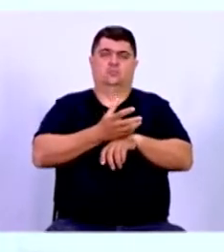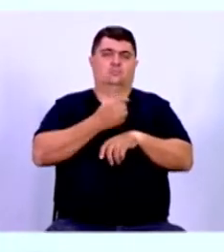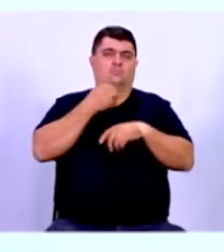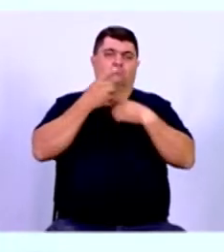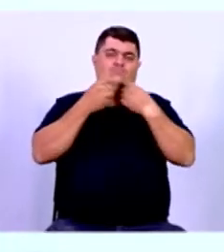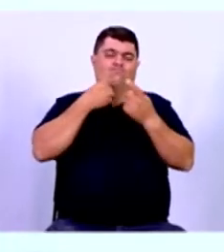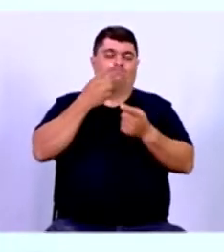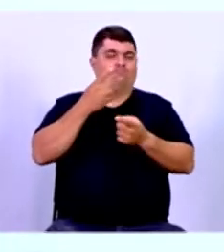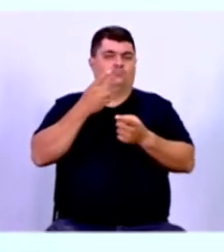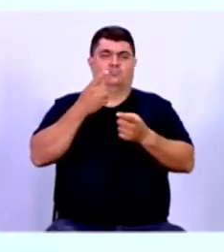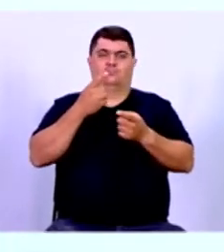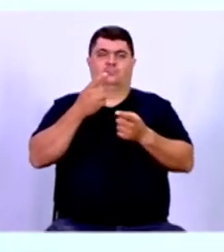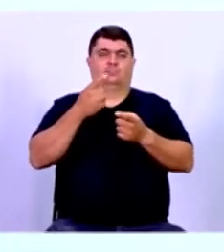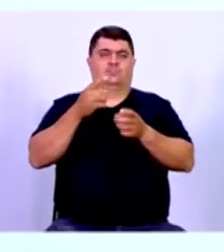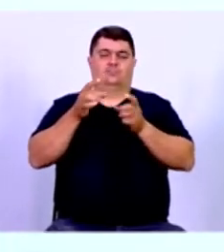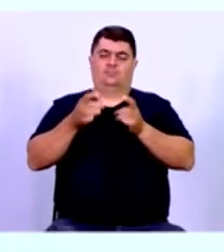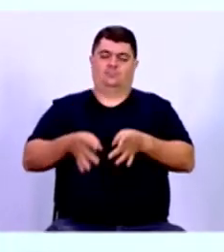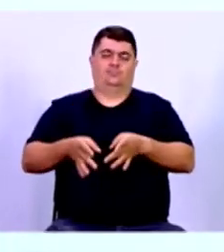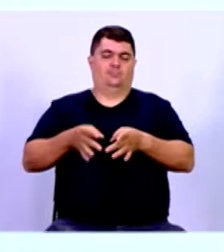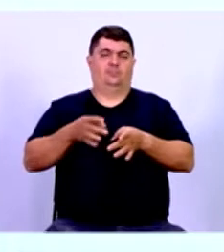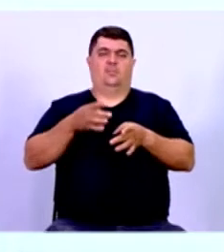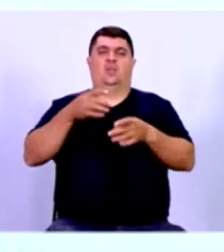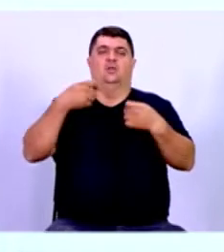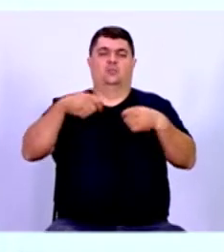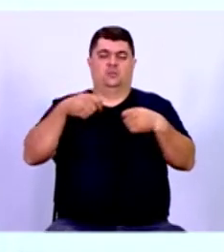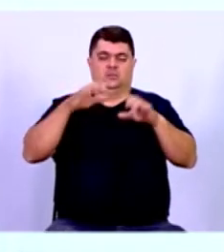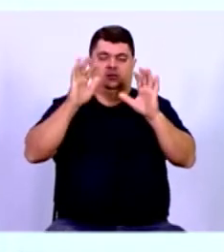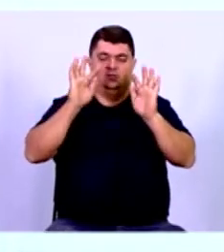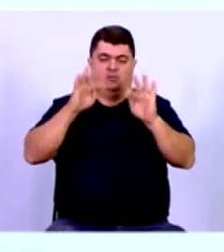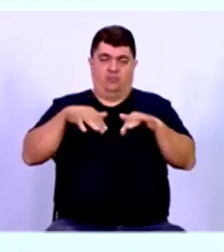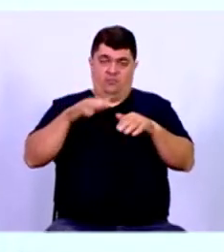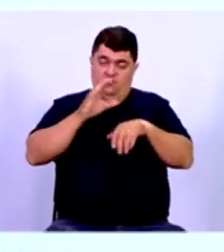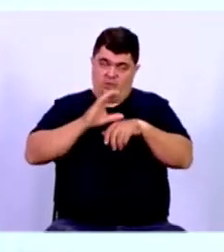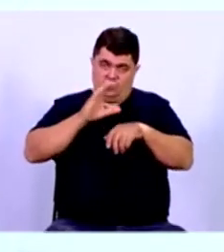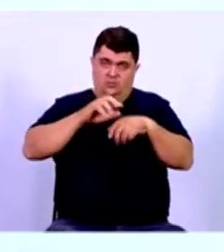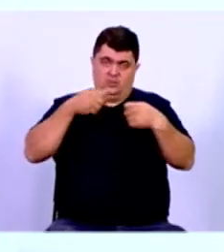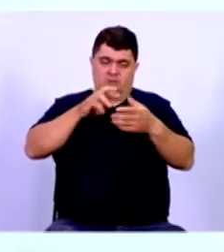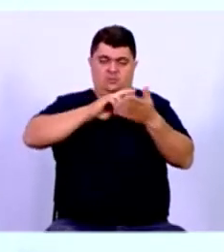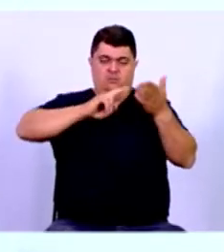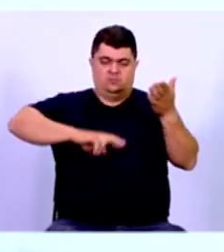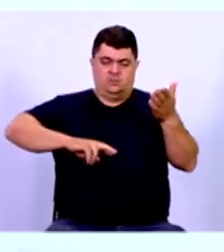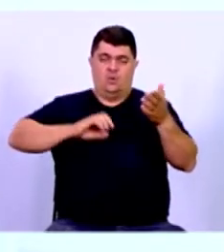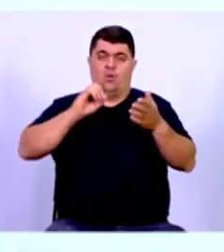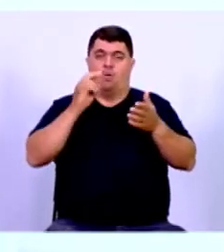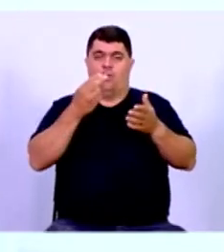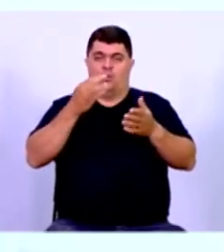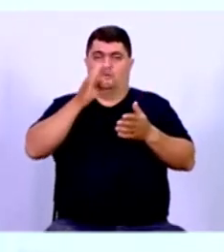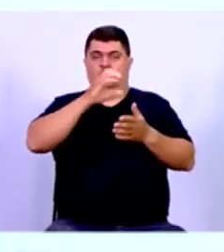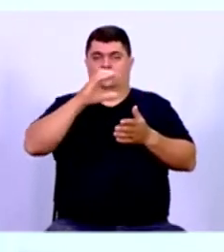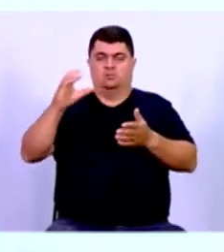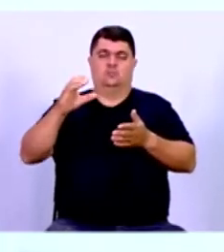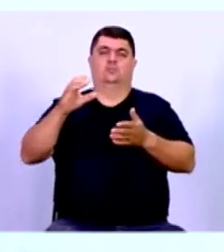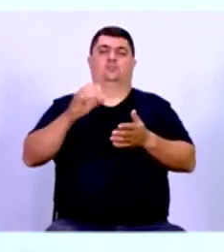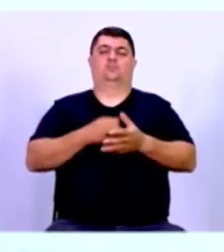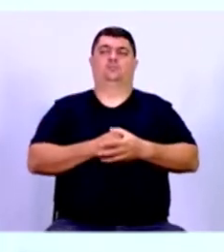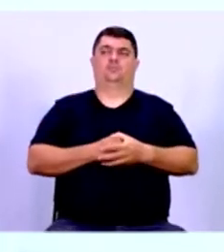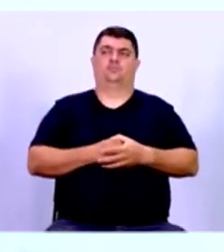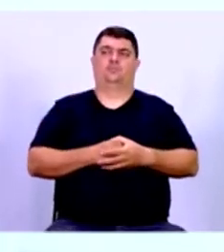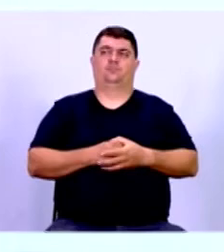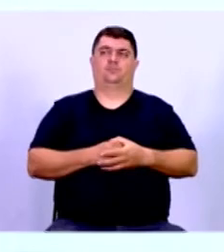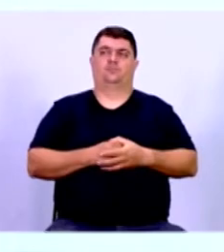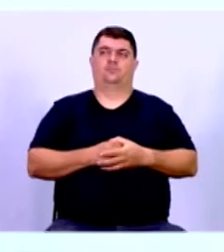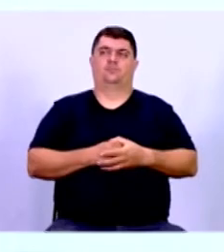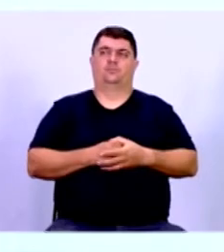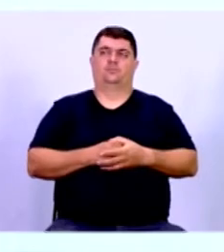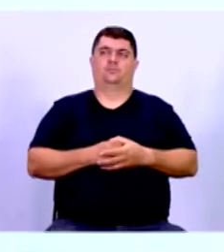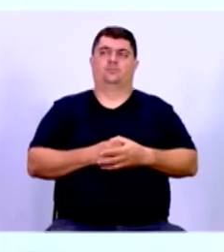esse item não pode ser dispensado. Para você concluir o curso, você precisa do relatório de estágio ou do TCC, né, do trabalho